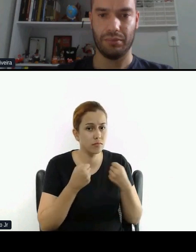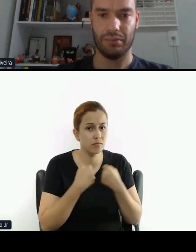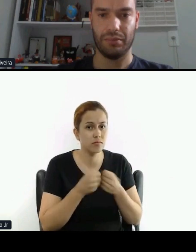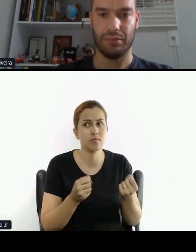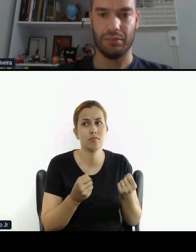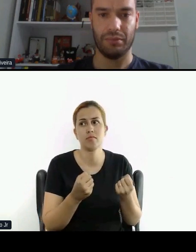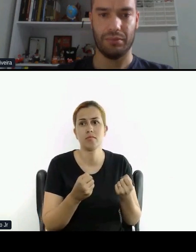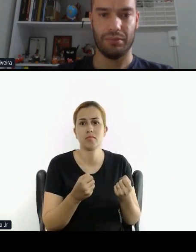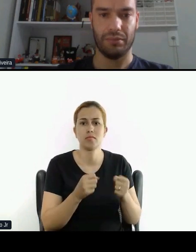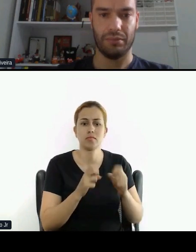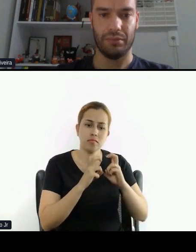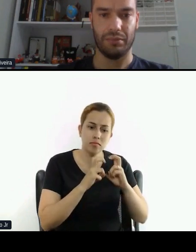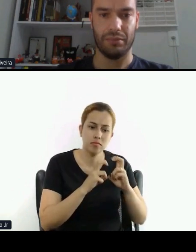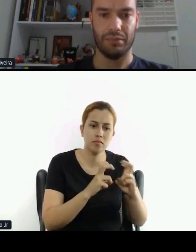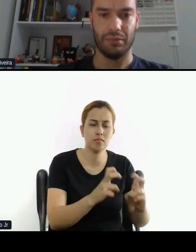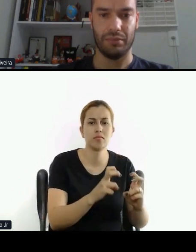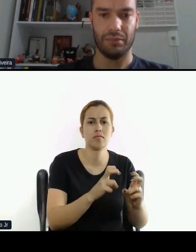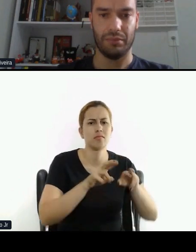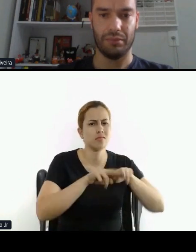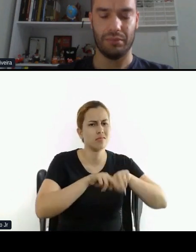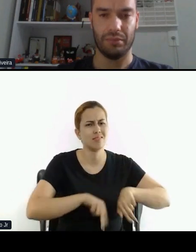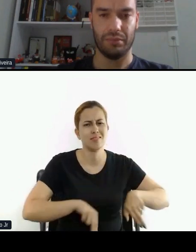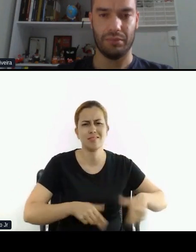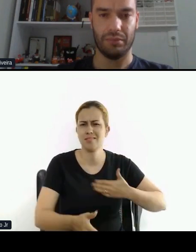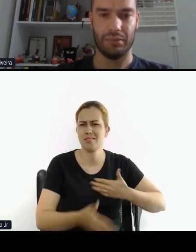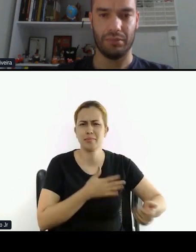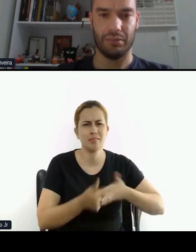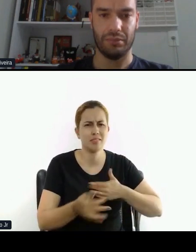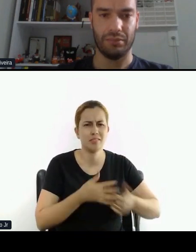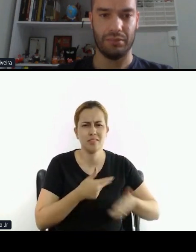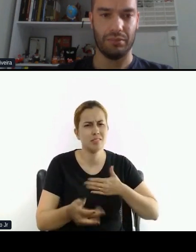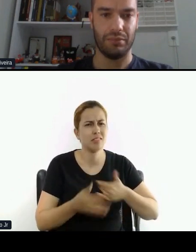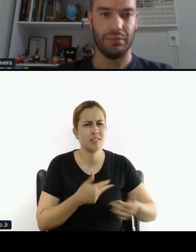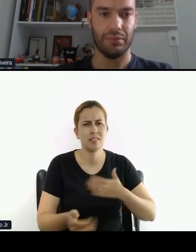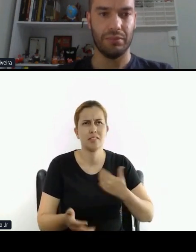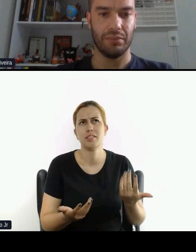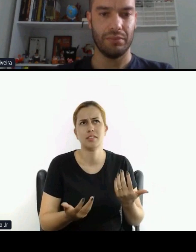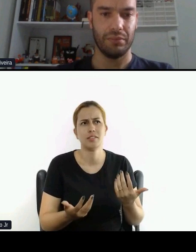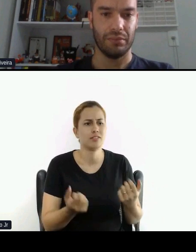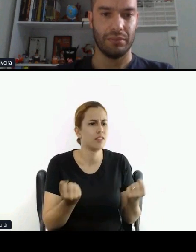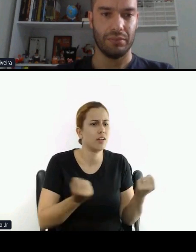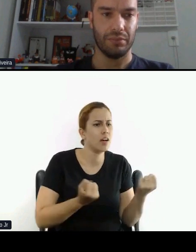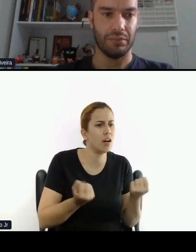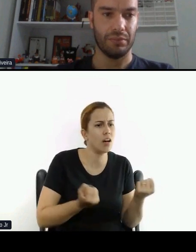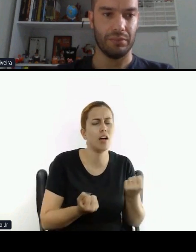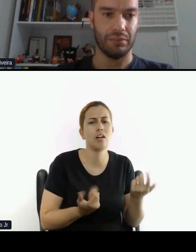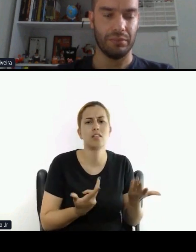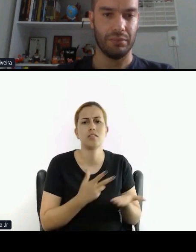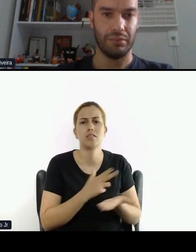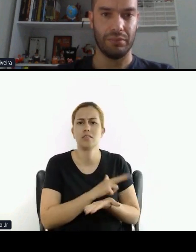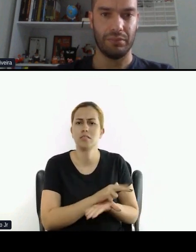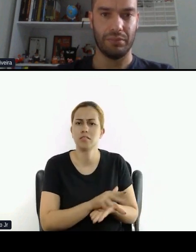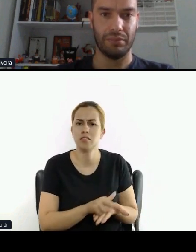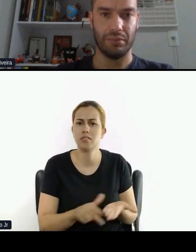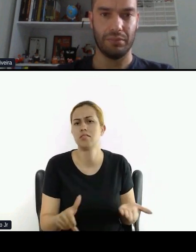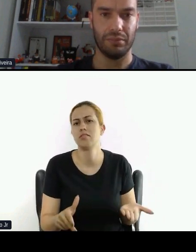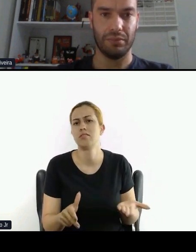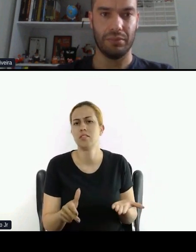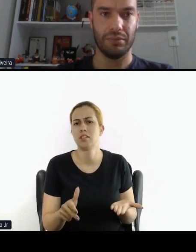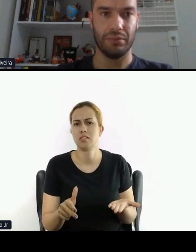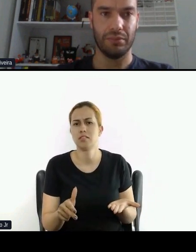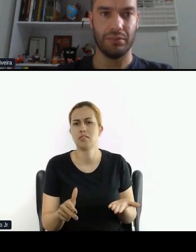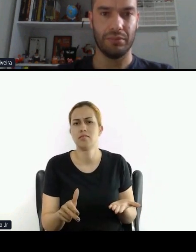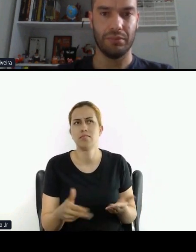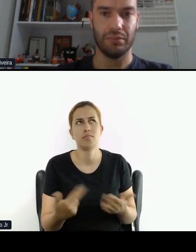pessoa possa se deslocar, seja através do transporte público, através também de um recurso privado, como Uber,